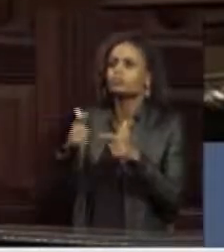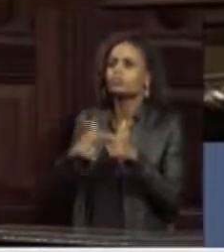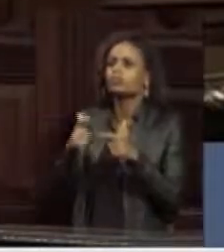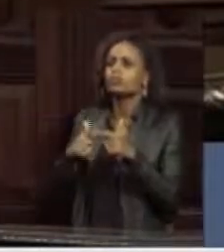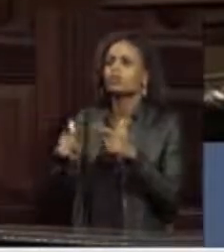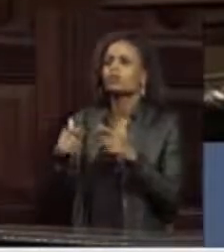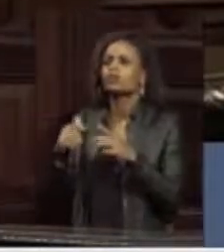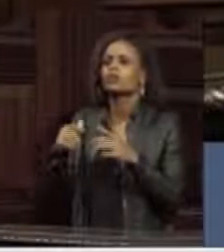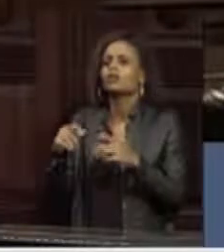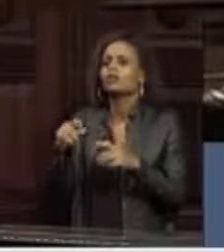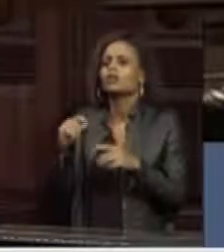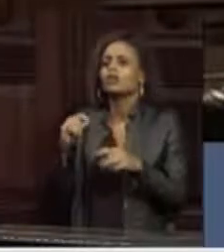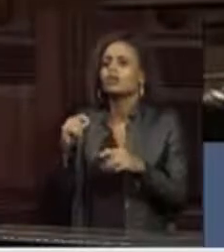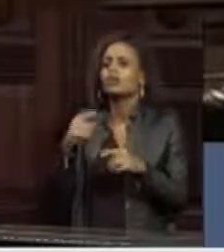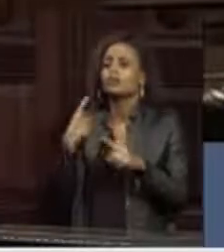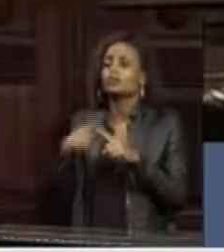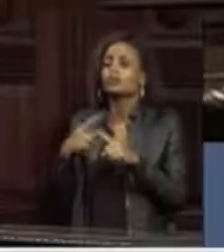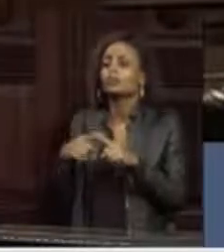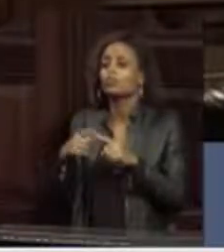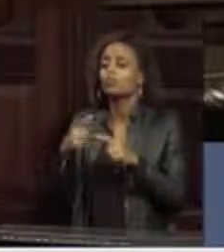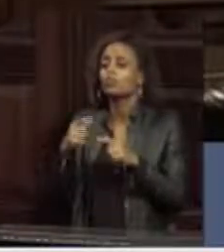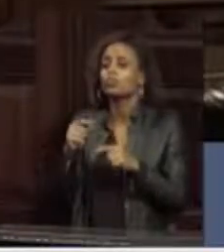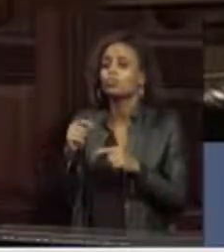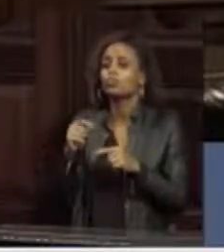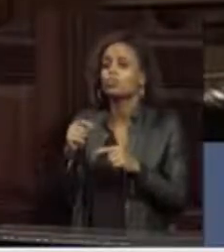manobras que visam